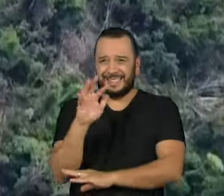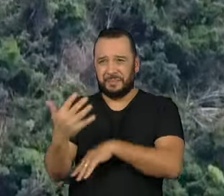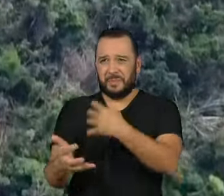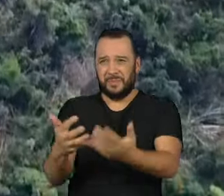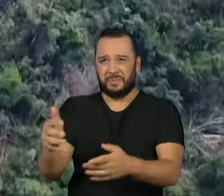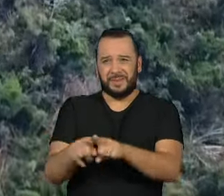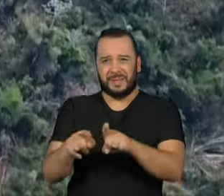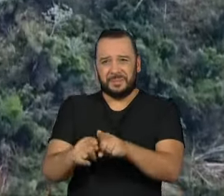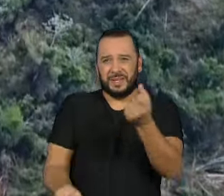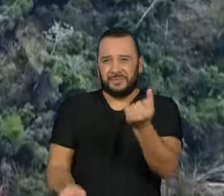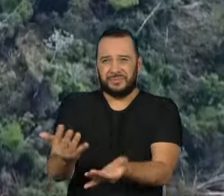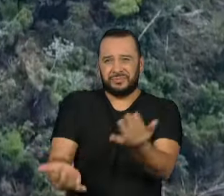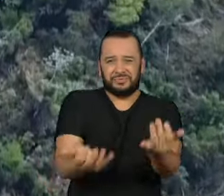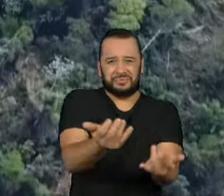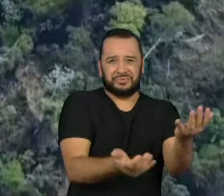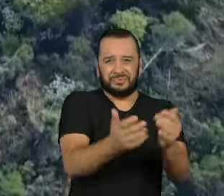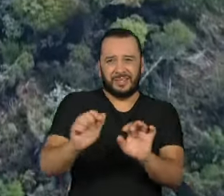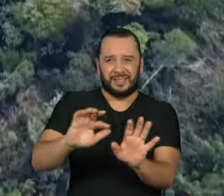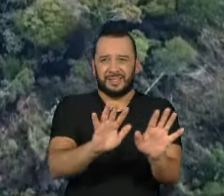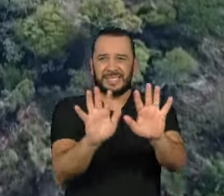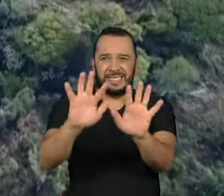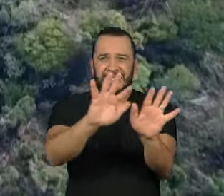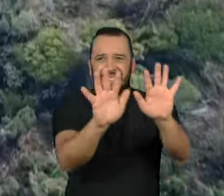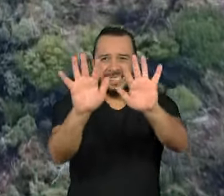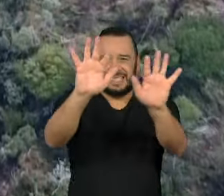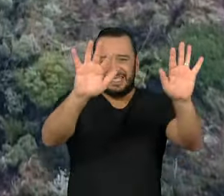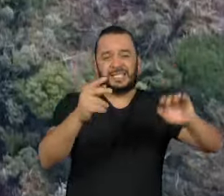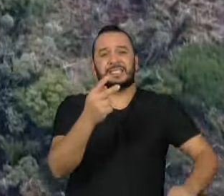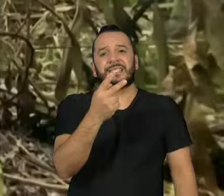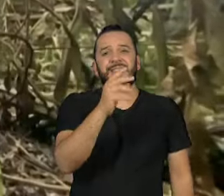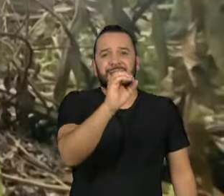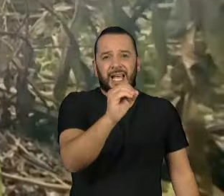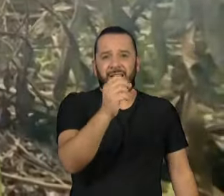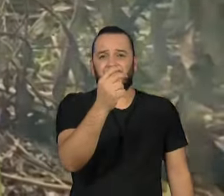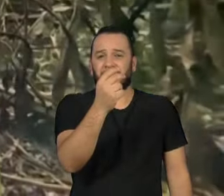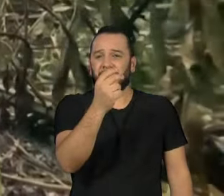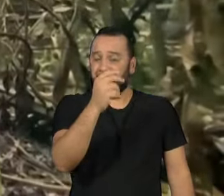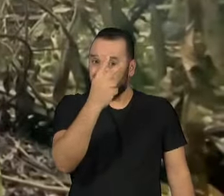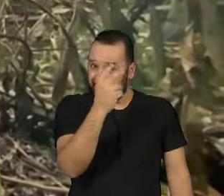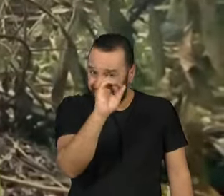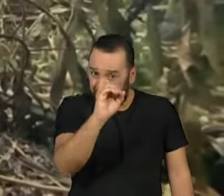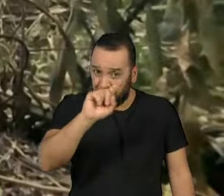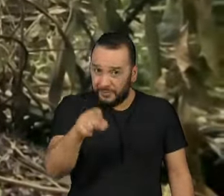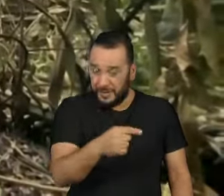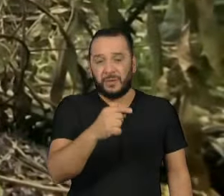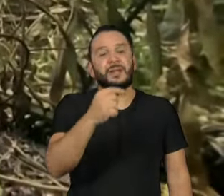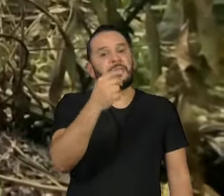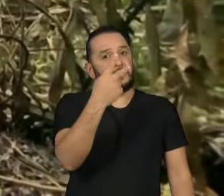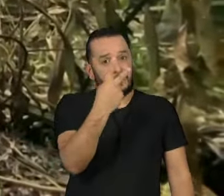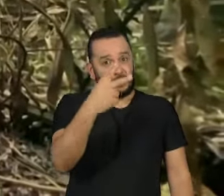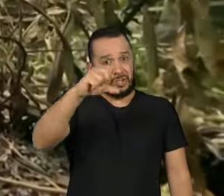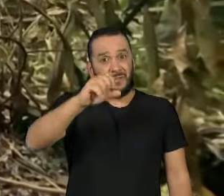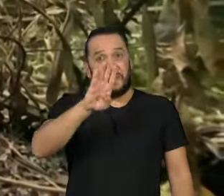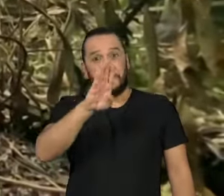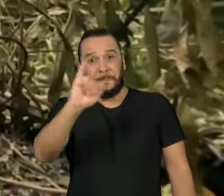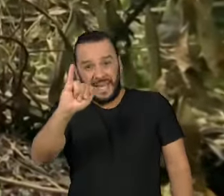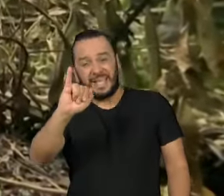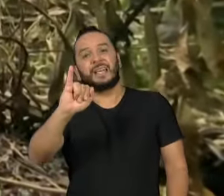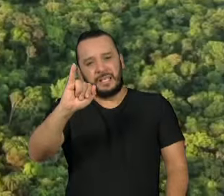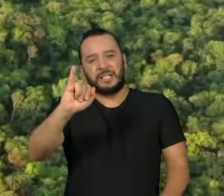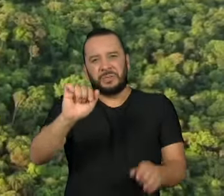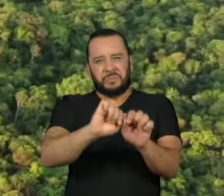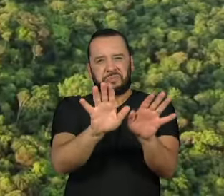a floresta emite 0,29 bilhão de toneladas de carbono por ano na atmosfera, além do